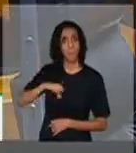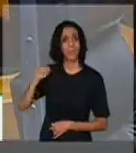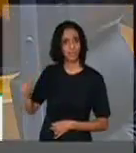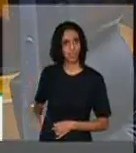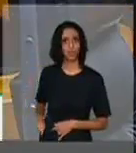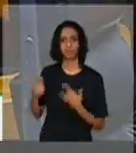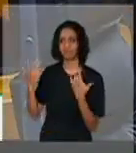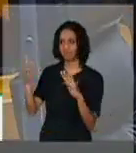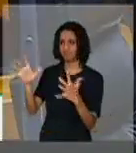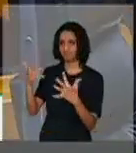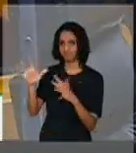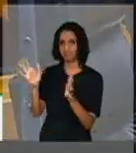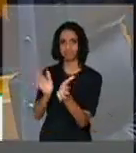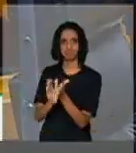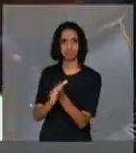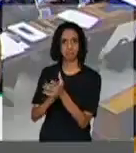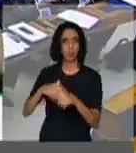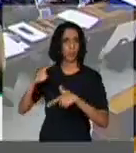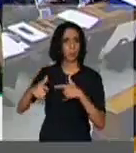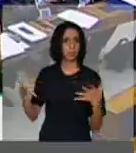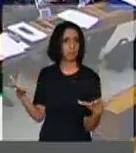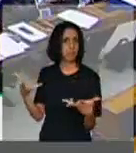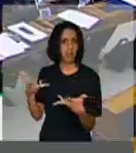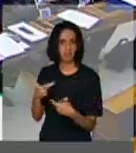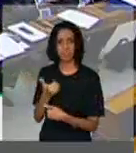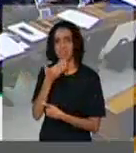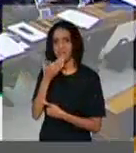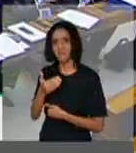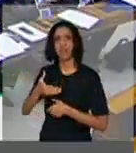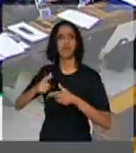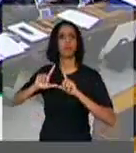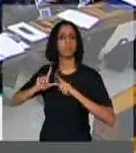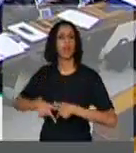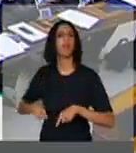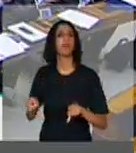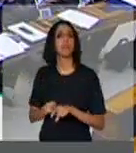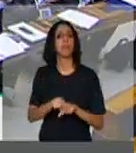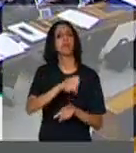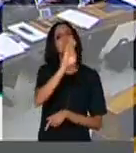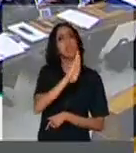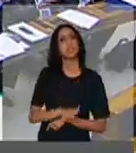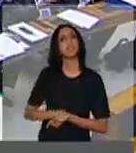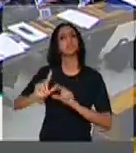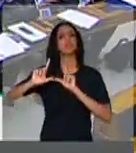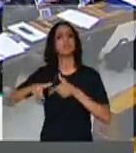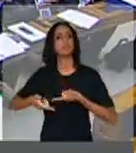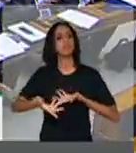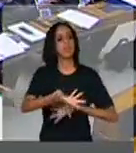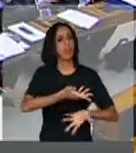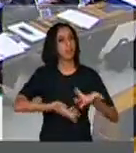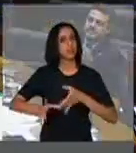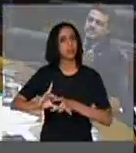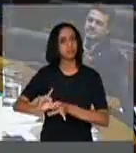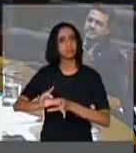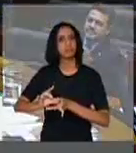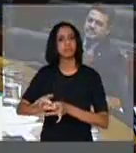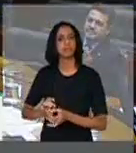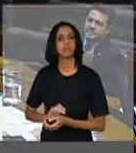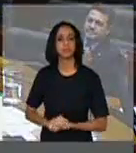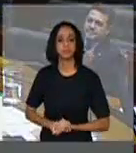o seu brilhante trabalho em favor de Israel e das relações entre os nossos países.